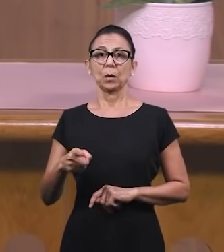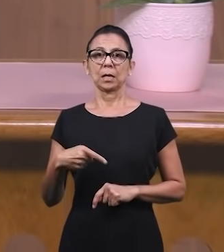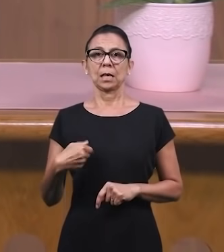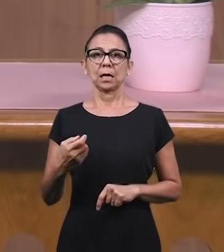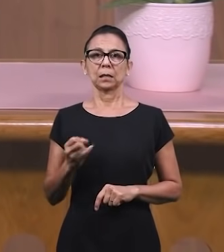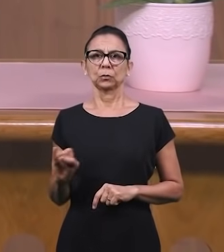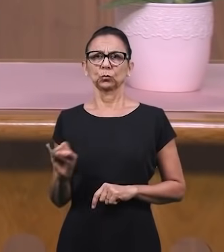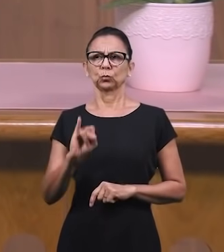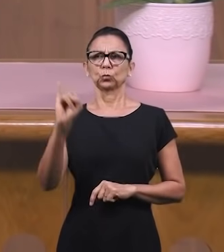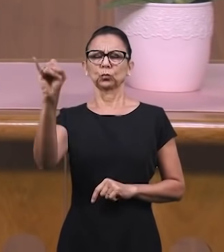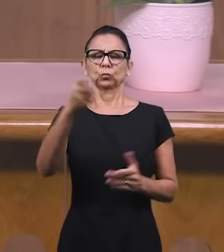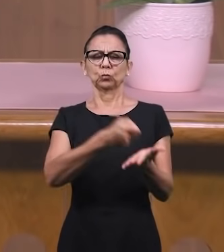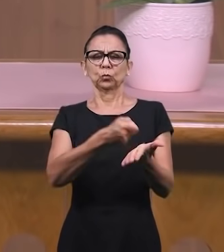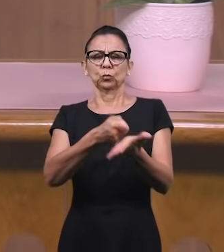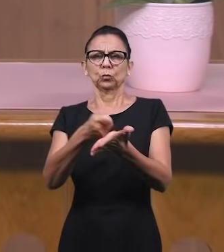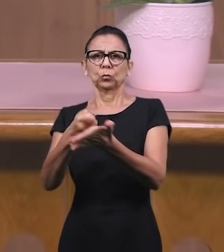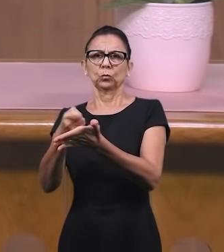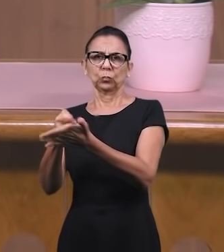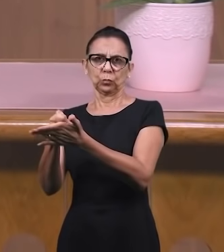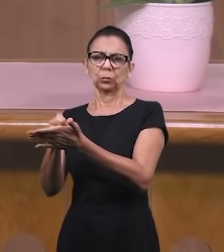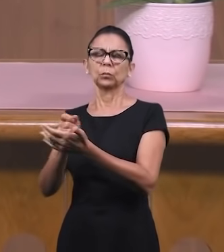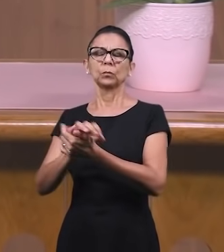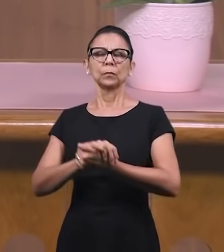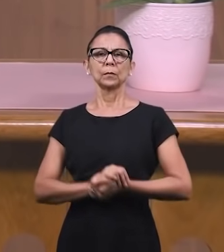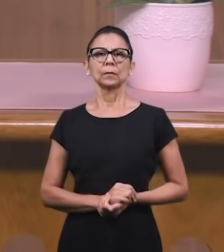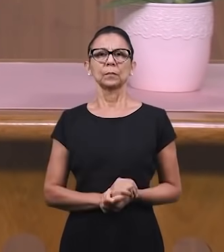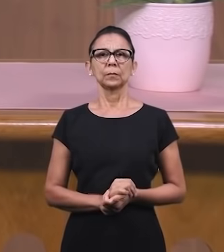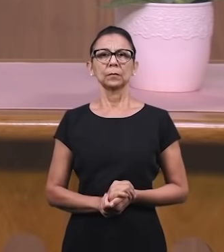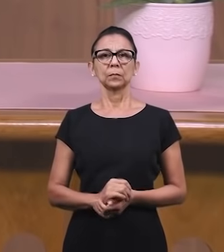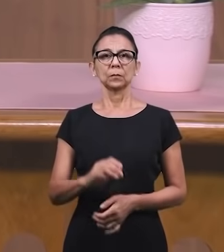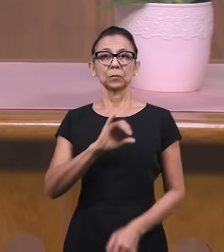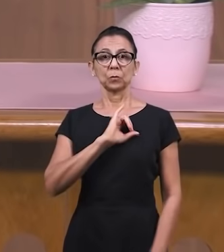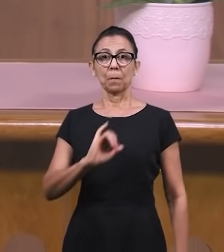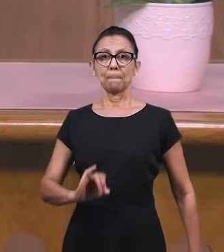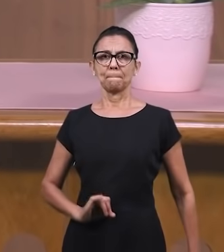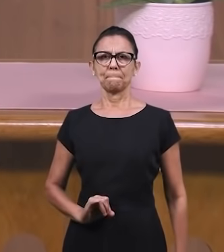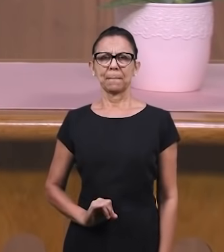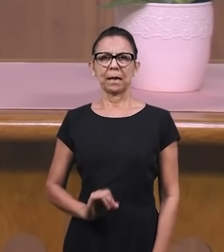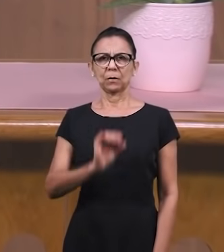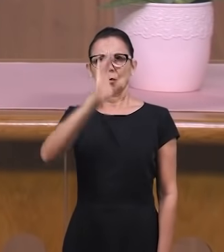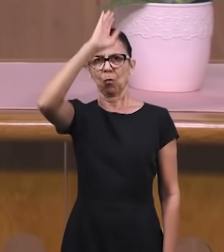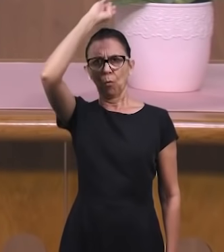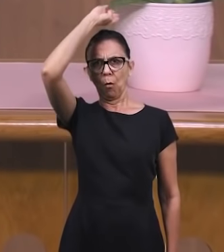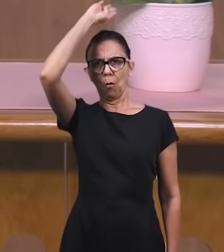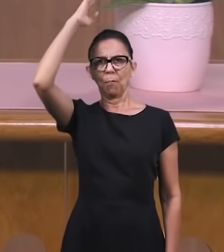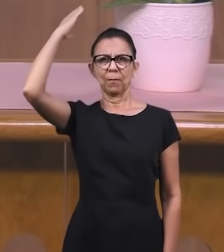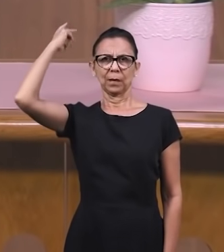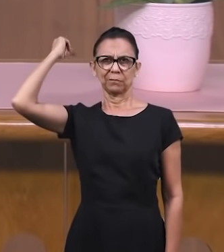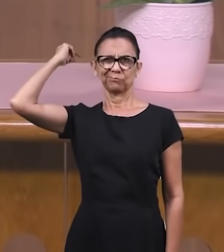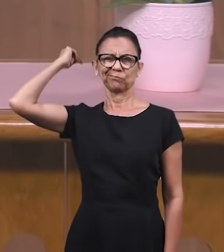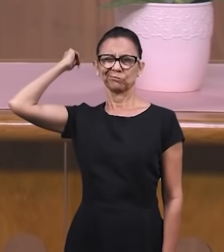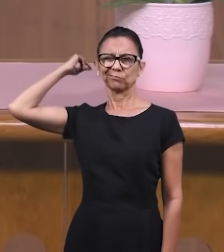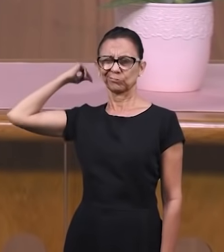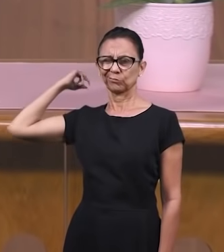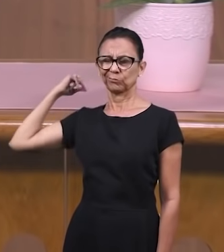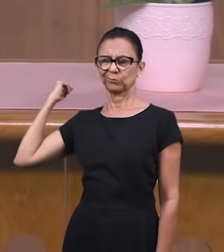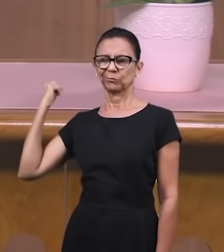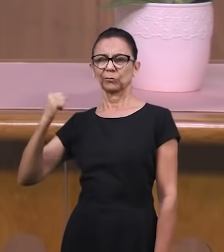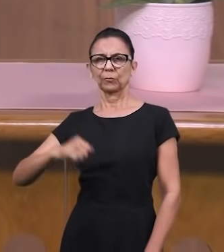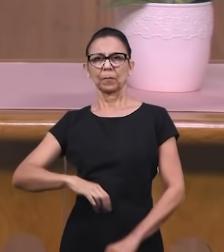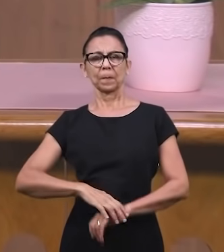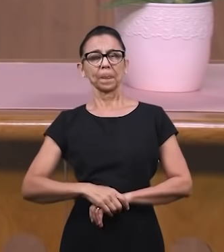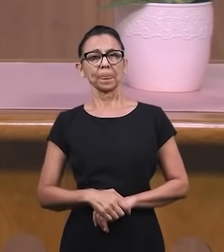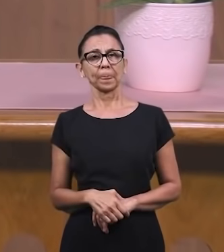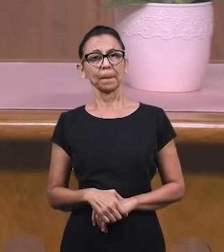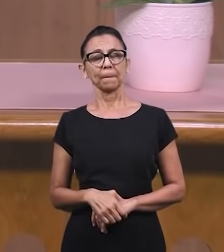Império Romano, nesse período de Jesus, em que Israel era dominado pelo Império Romano. E,